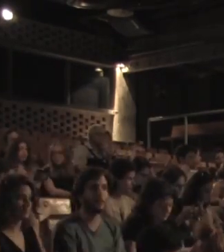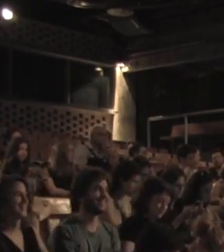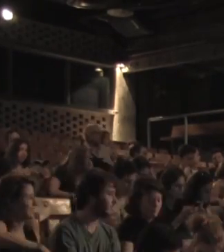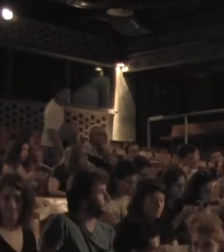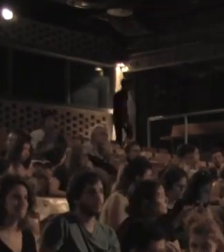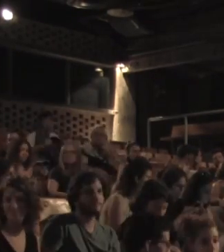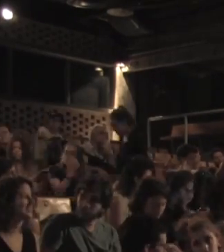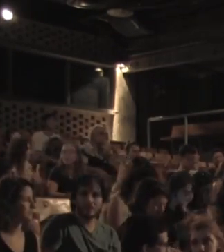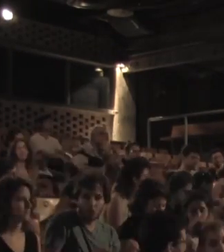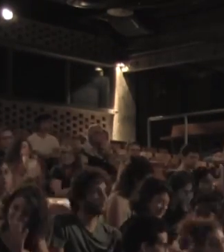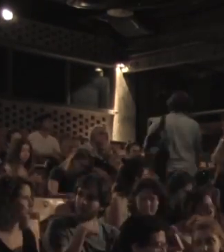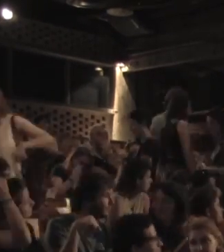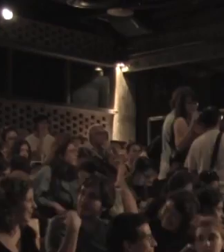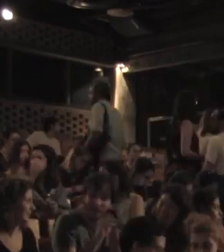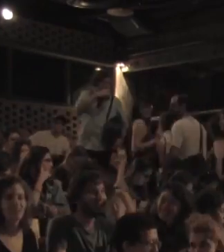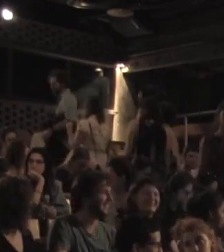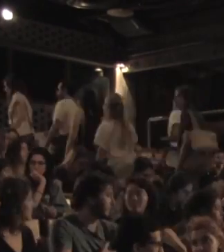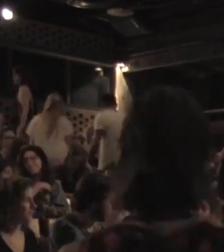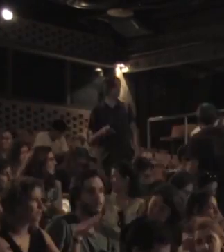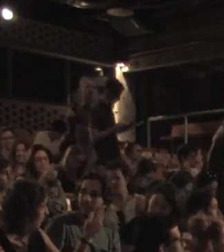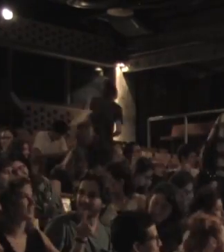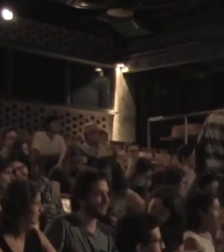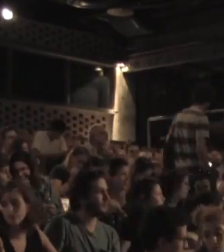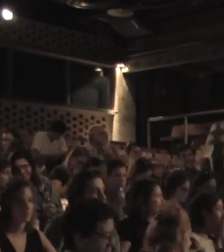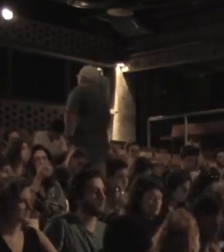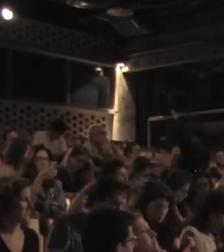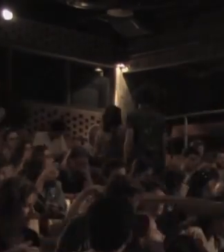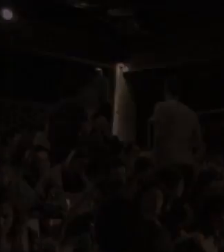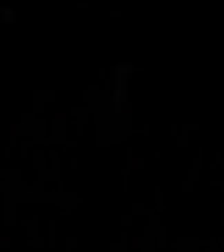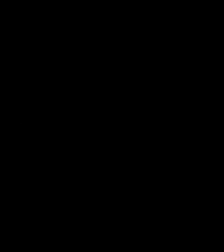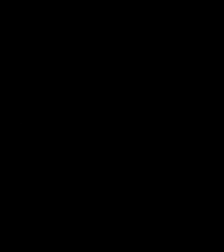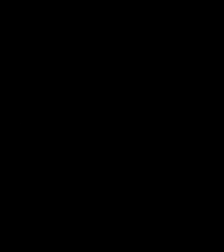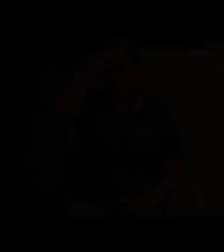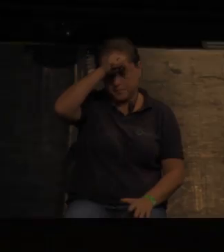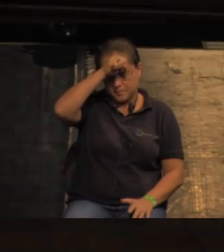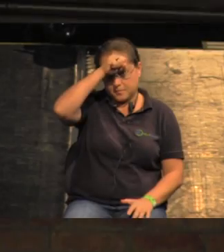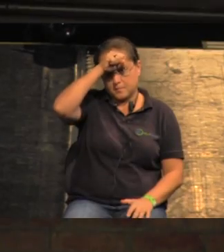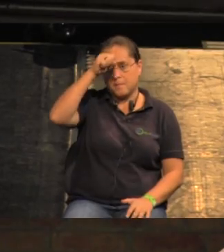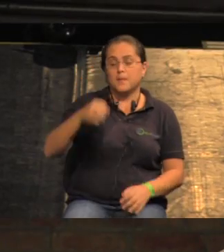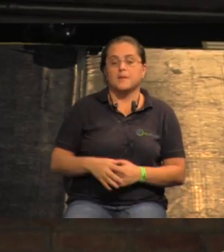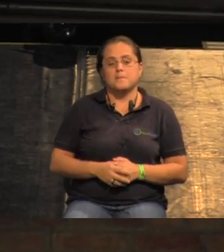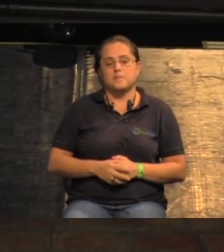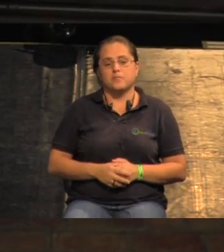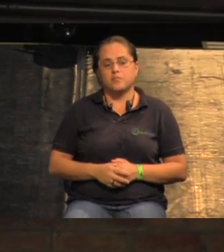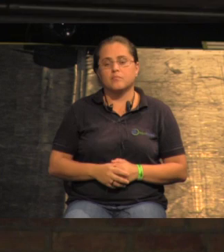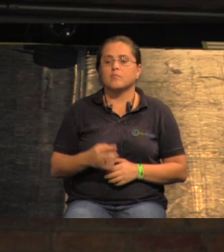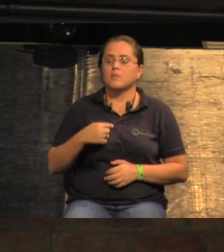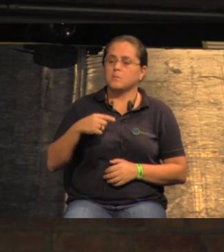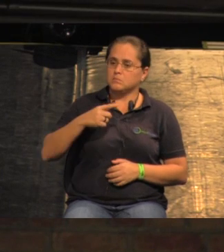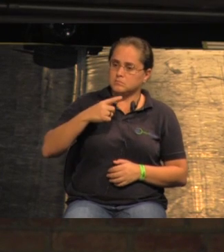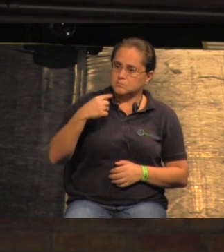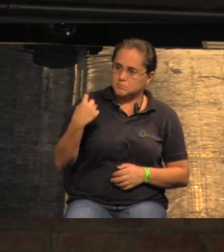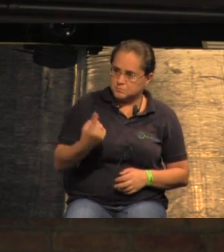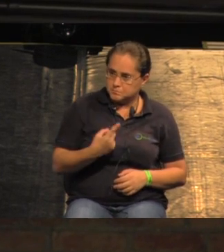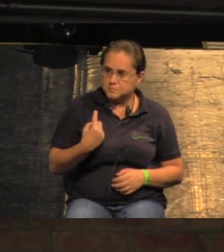de qualificação do espaço público. O primeiro aprendizado é que a gente